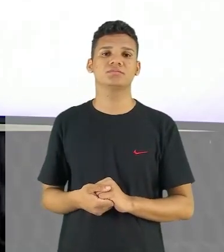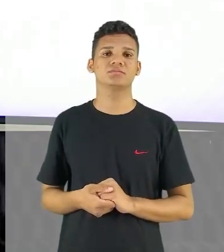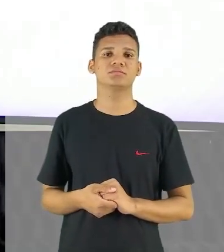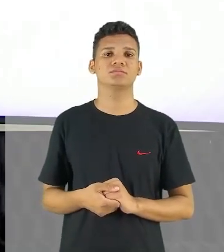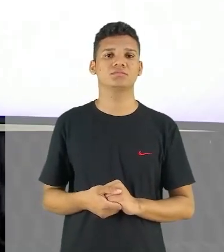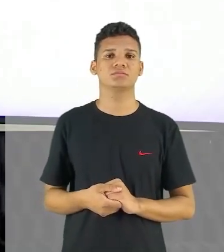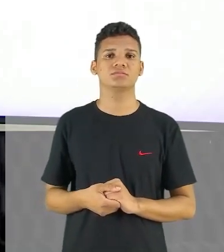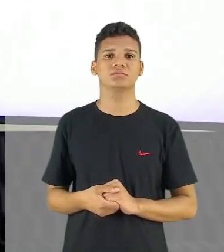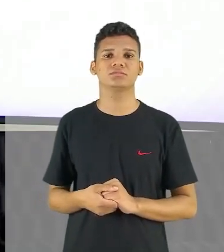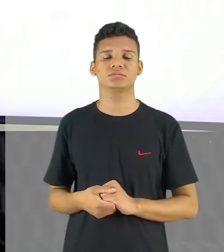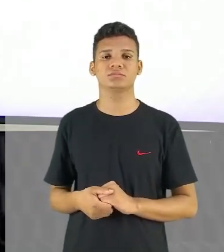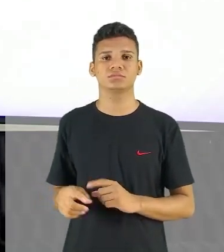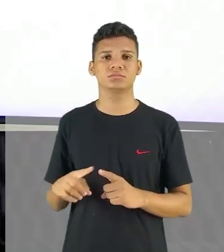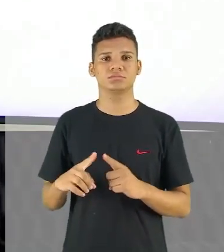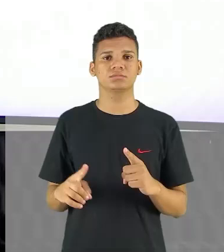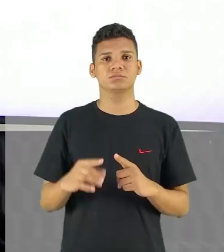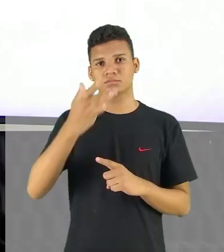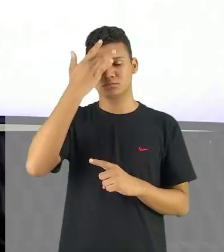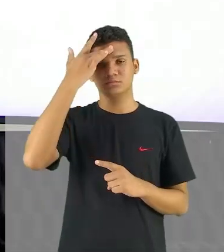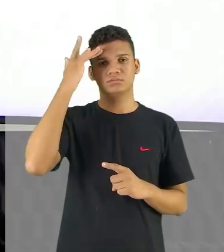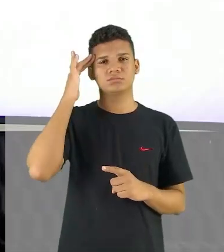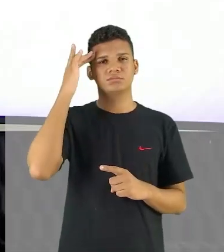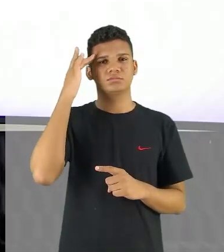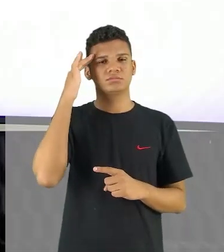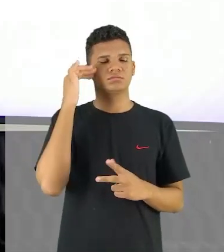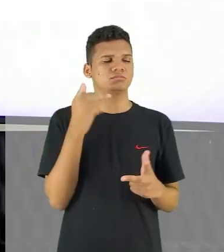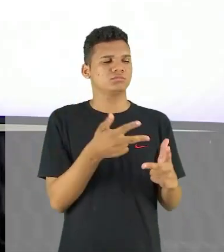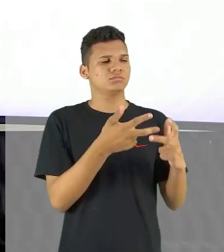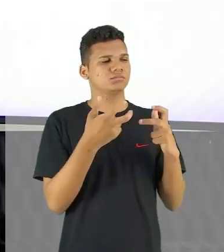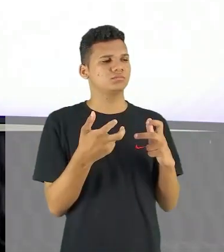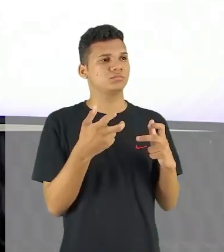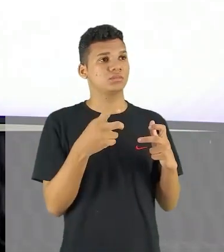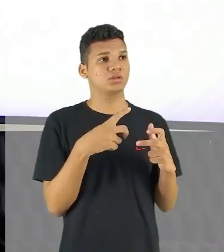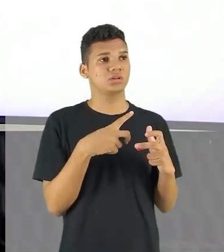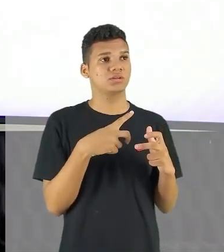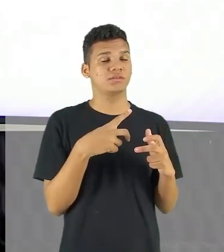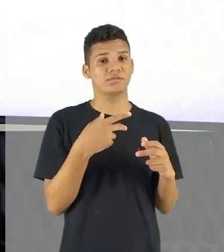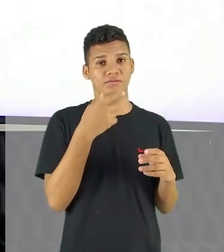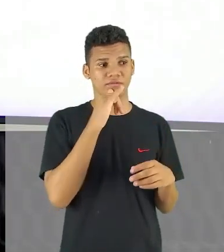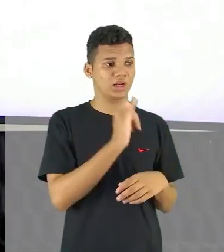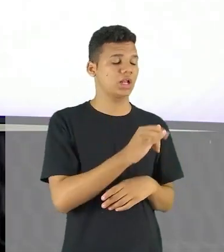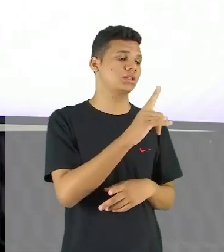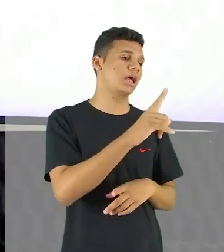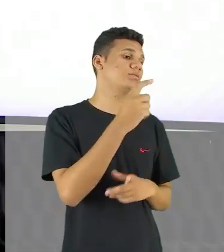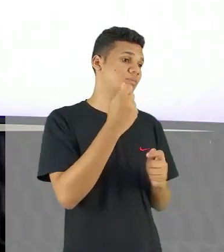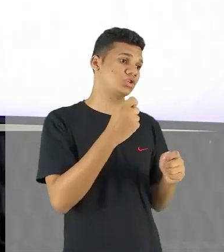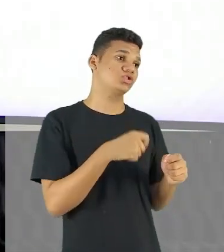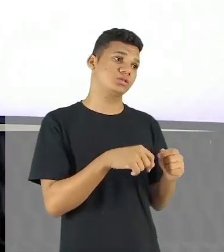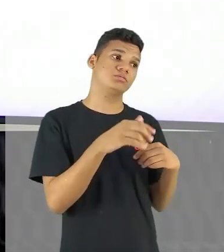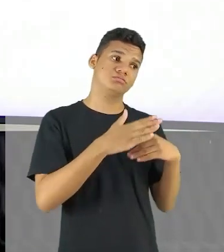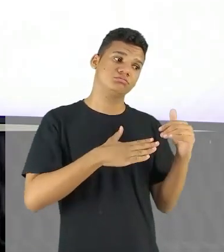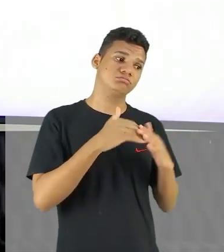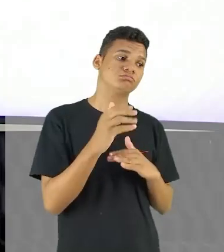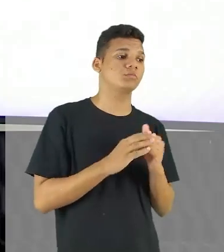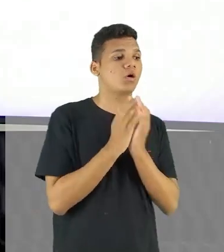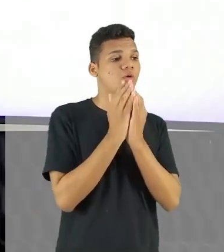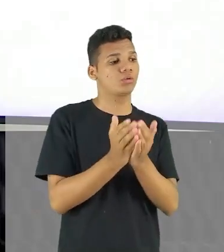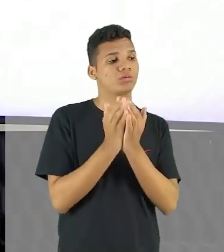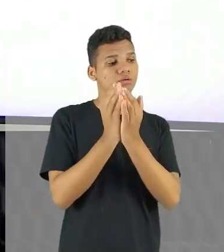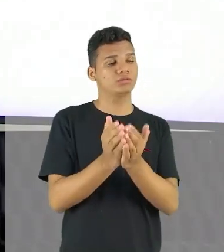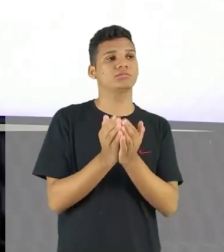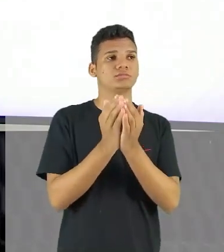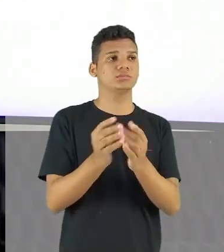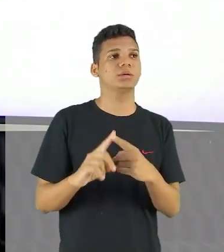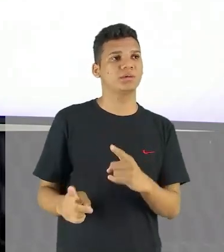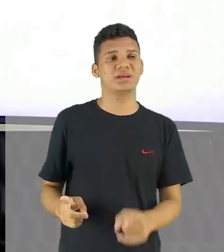quando alguém estava advertindo para o menino ser marinheiro, o mestre Severino cortou